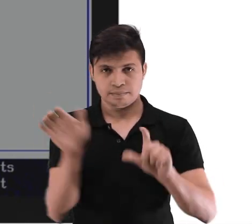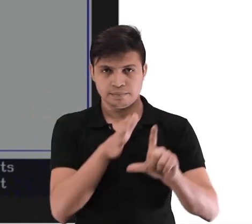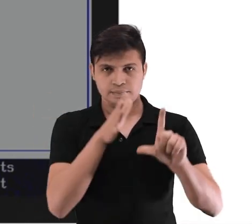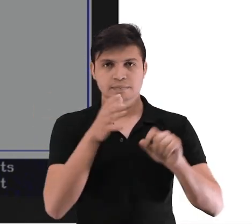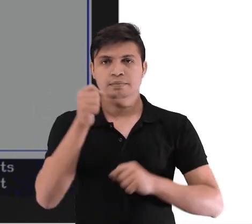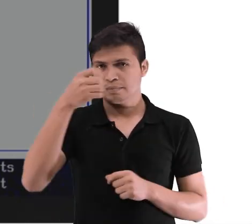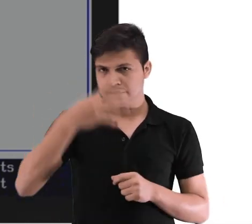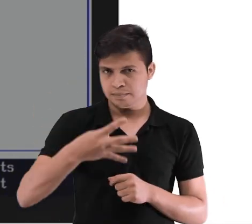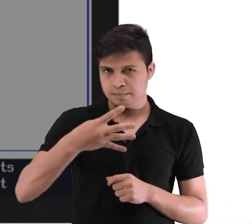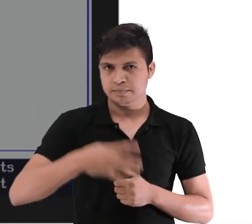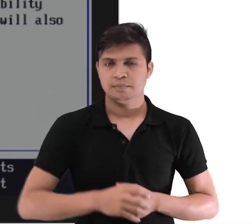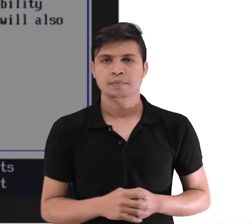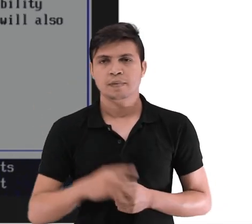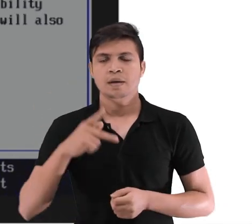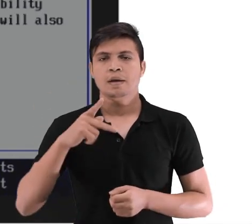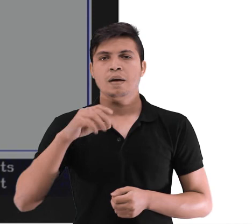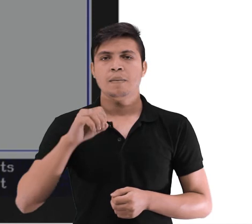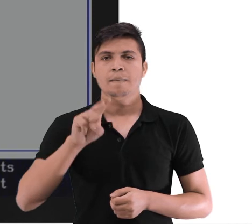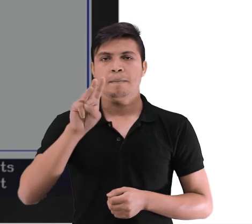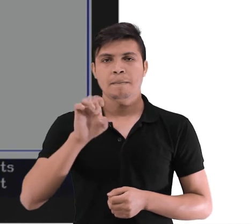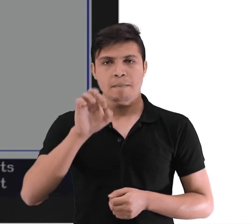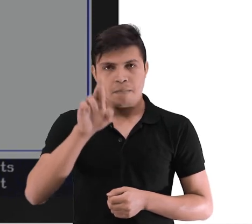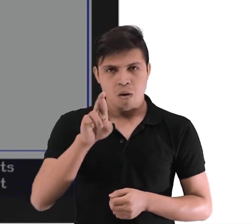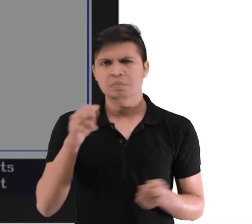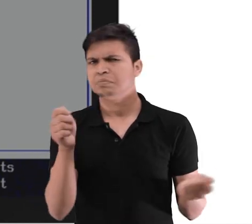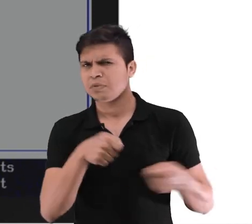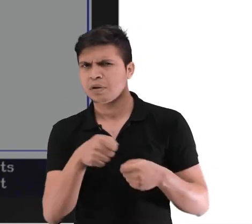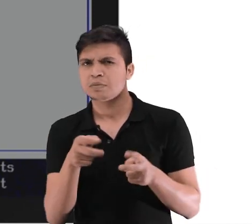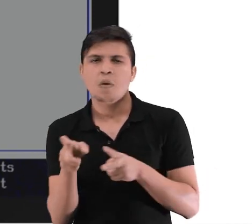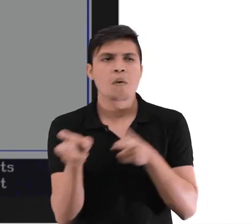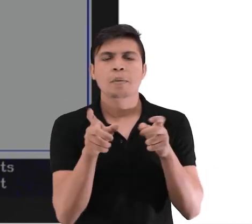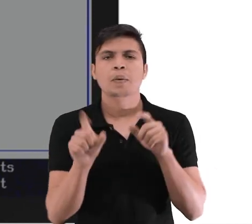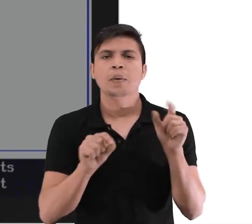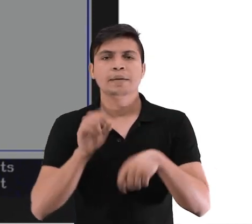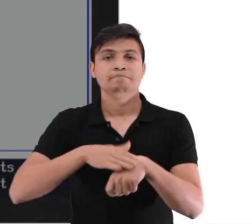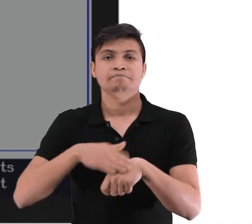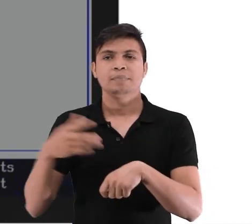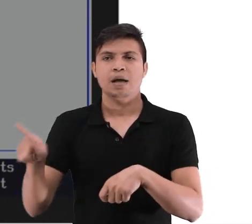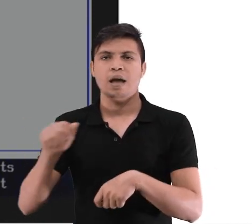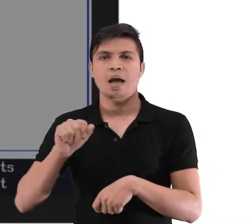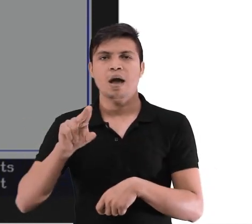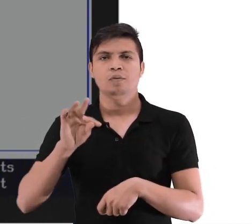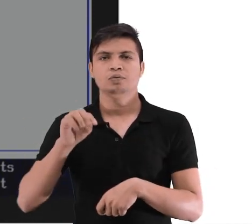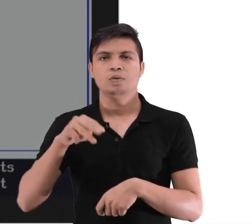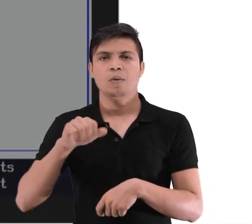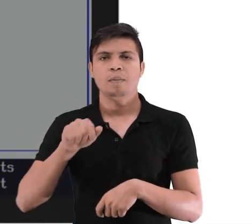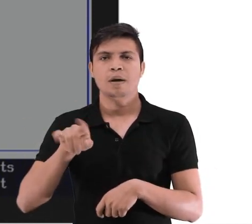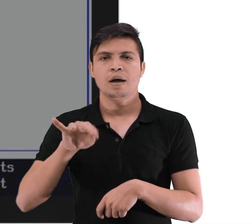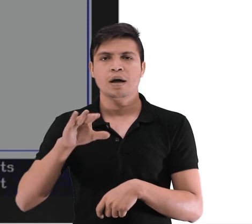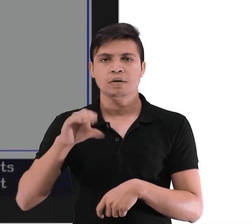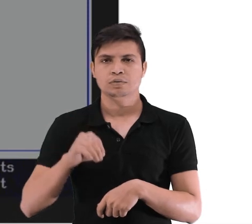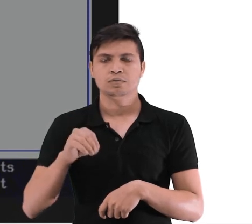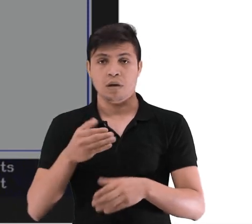Na opção Power, nós podemos ver Automatic Power On. Vamos clicar em Enter e